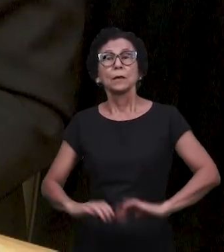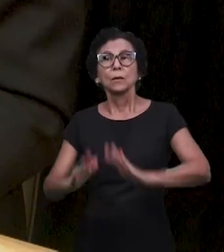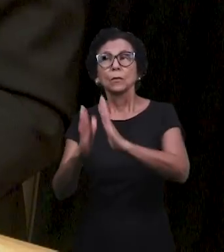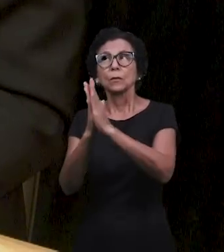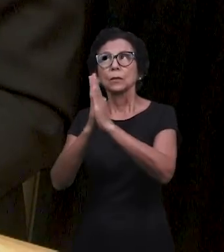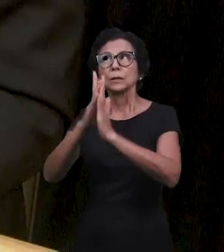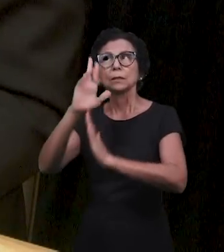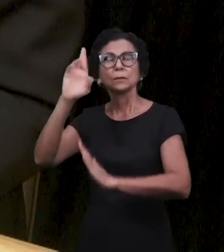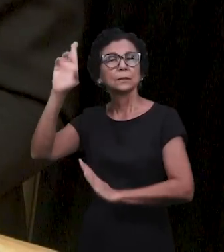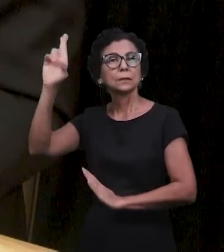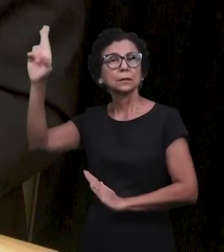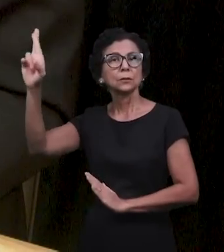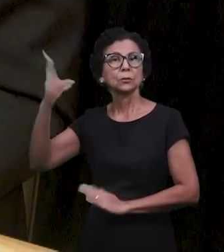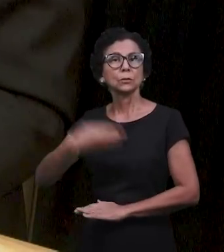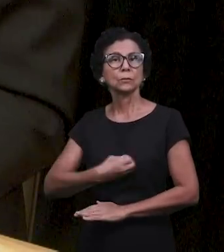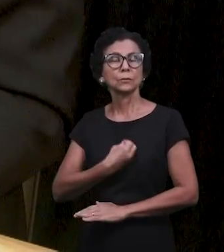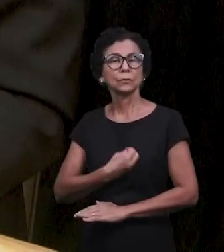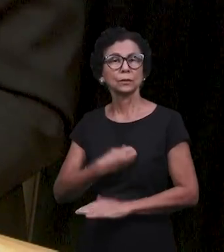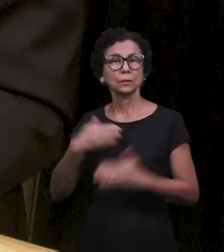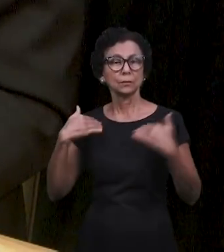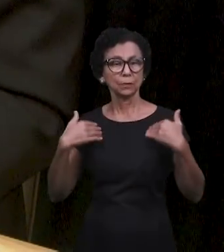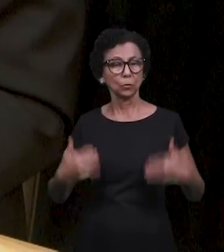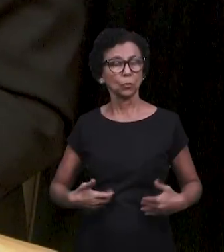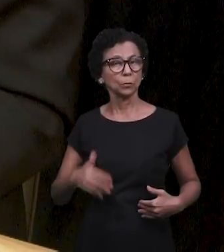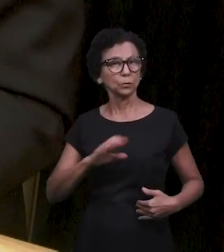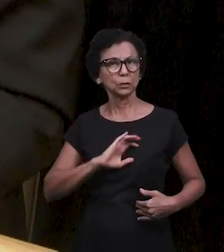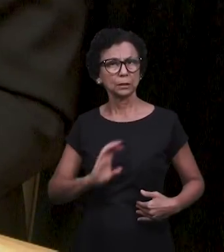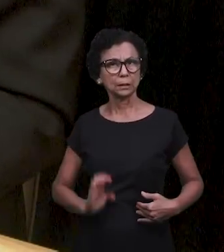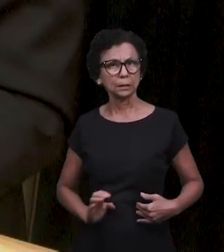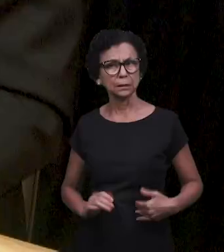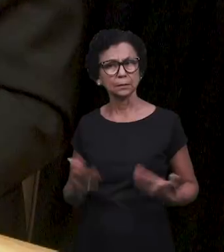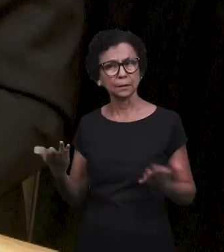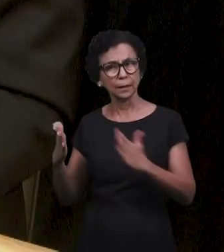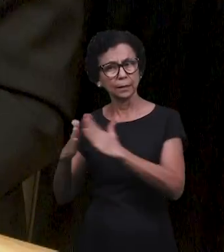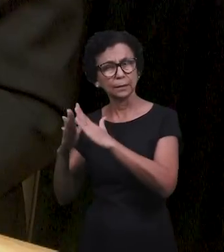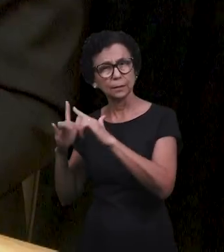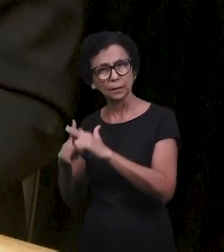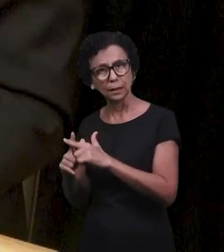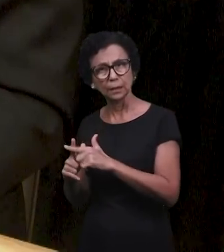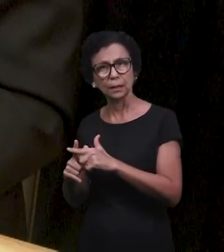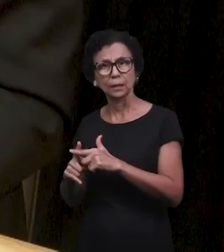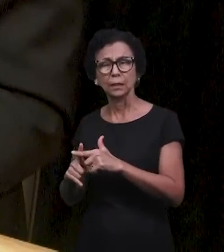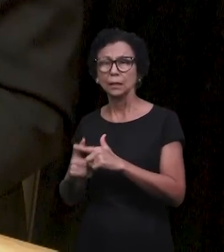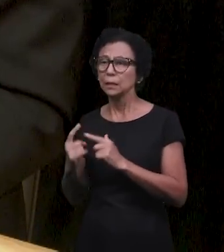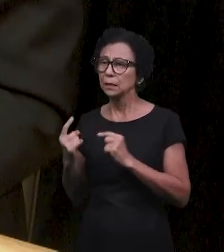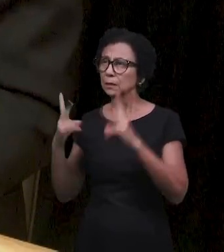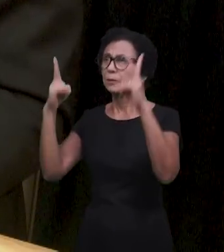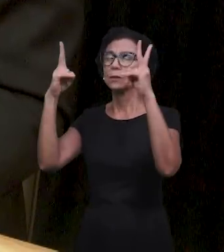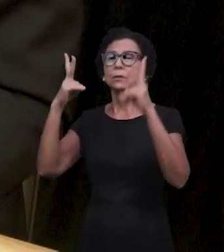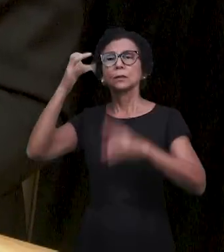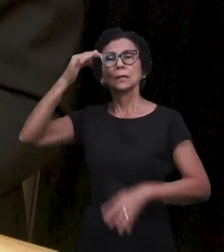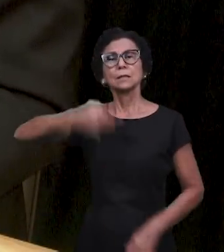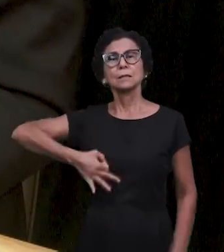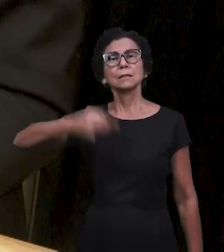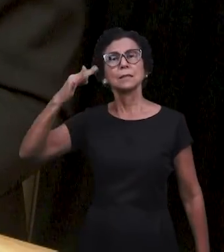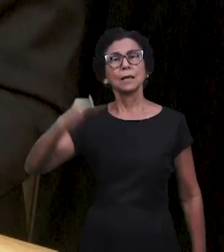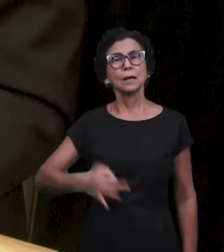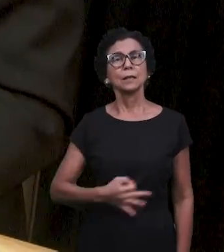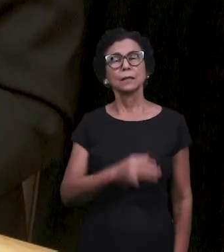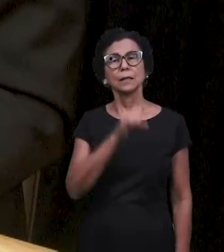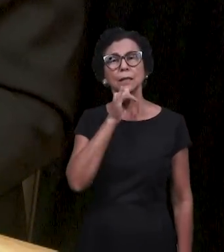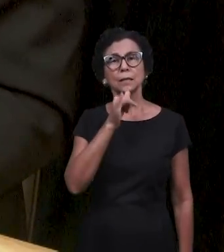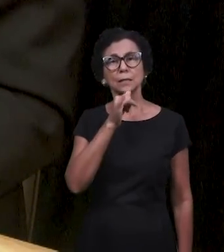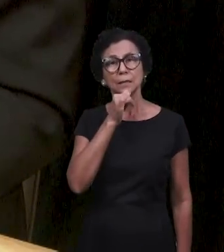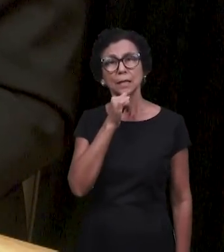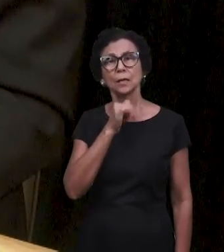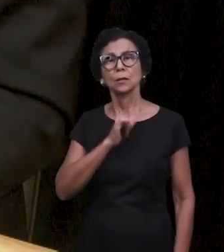obra, igreja, corpo de Cristo. E a vitória vem. Glória Participe das atividades da igreja. Você é corpo.